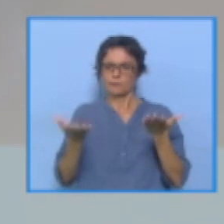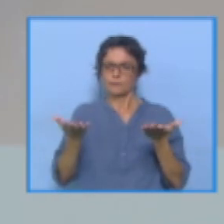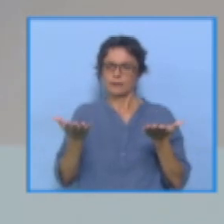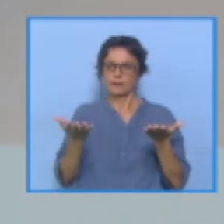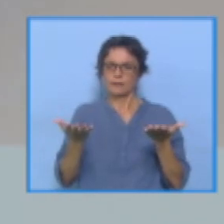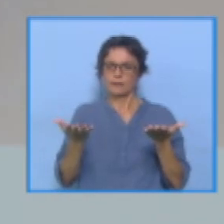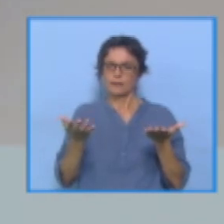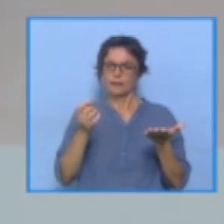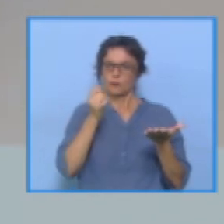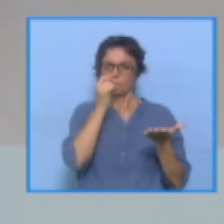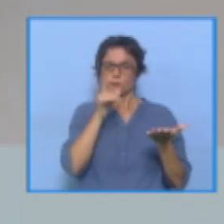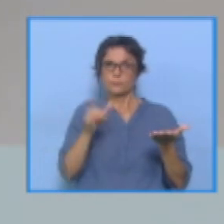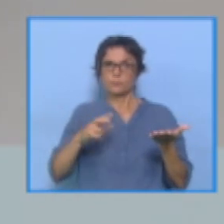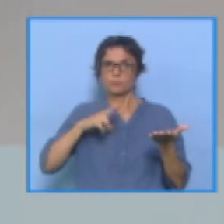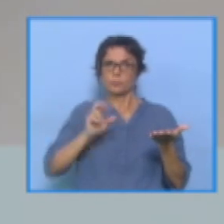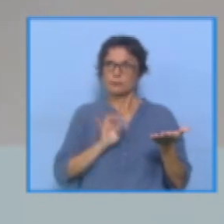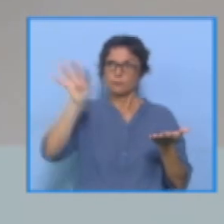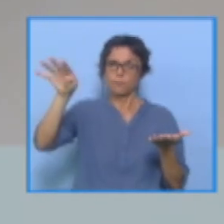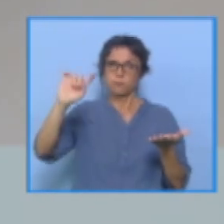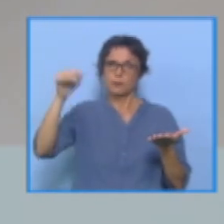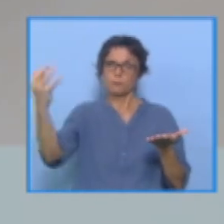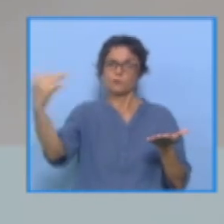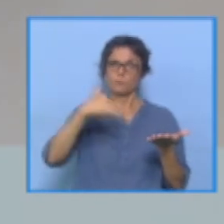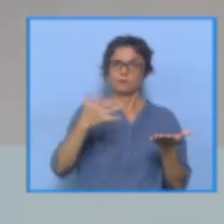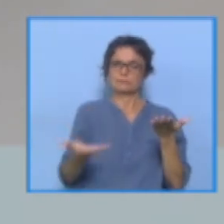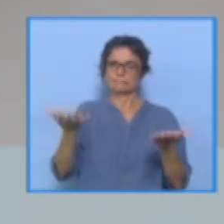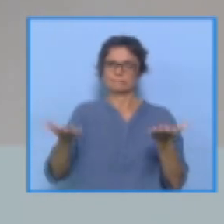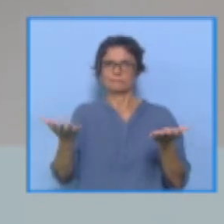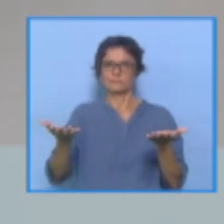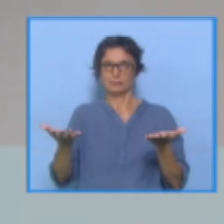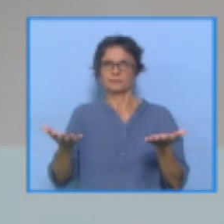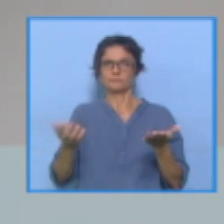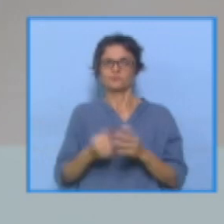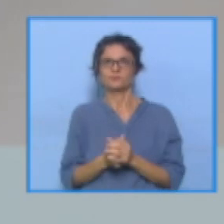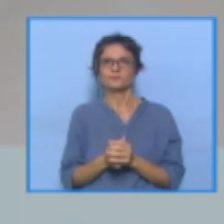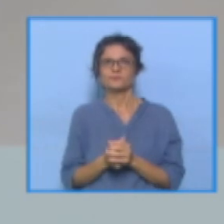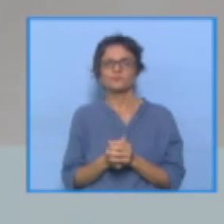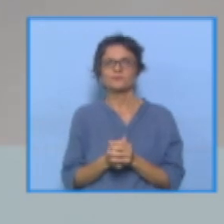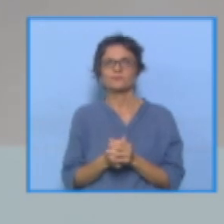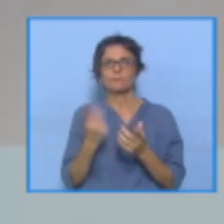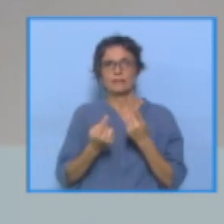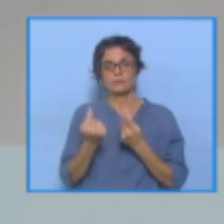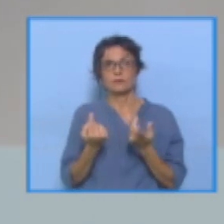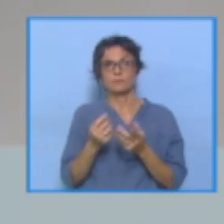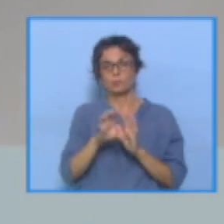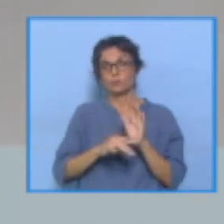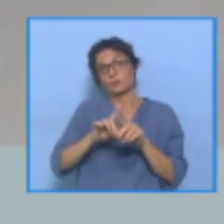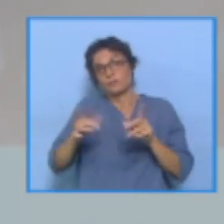que os desafios são muitas vezes os mesmos e às vezes para os portugueses foram mais difíceis do que aqueles que estão cá em Portugal.